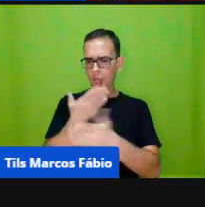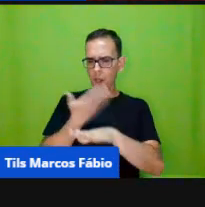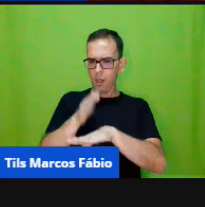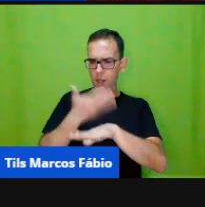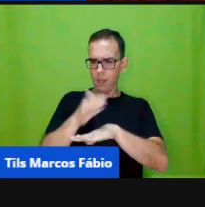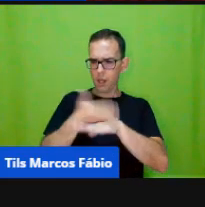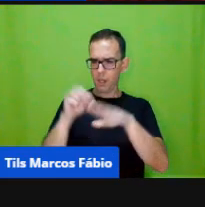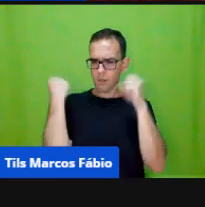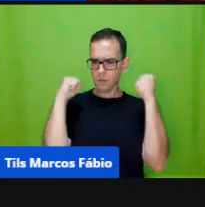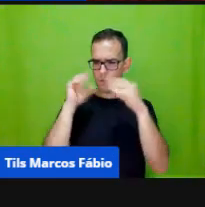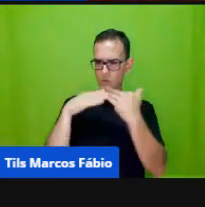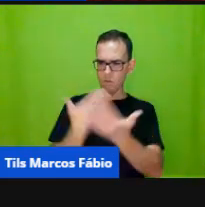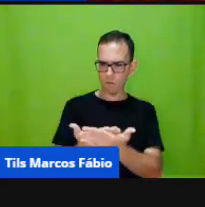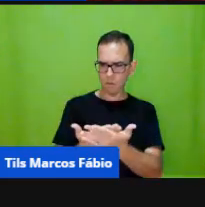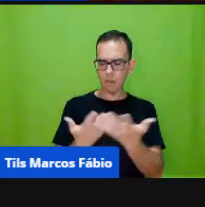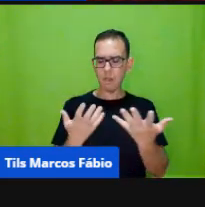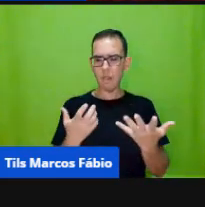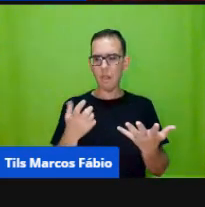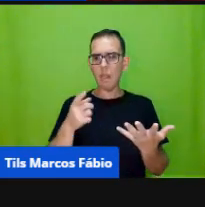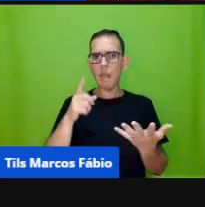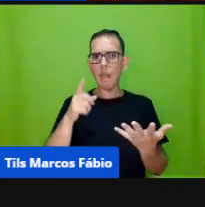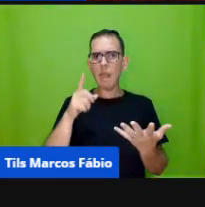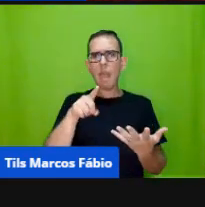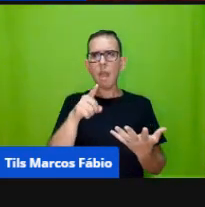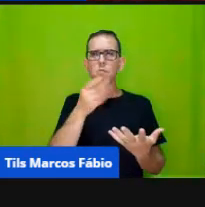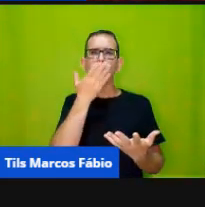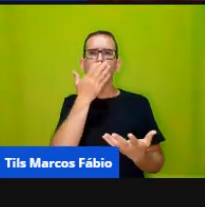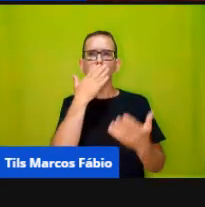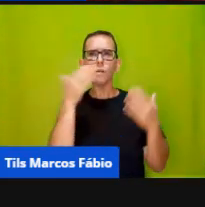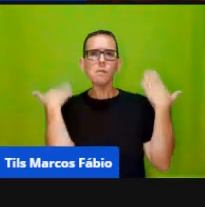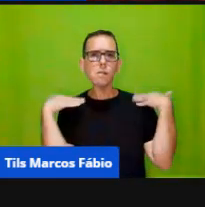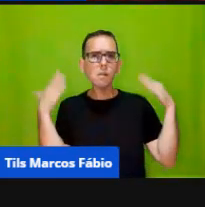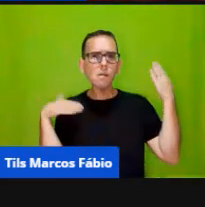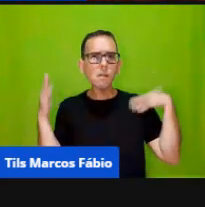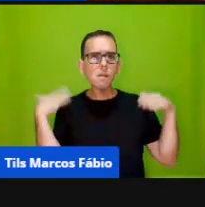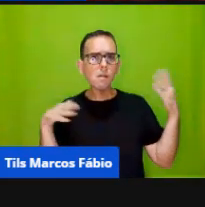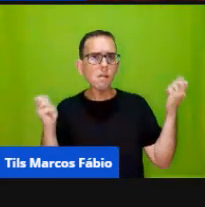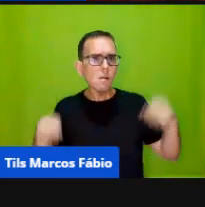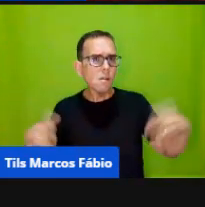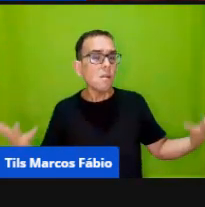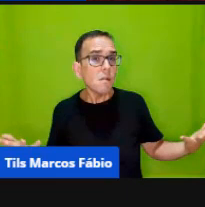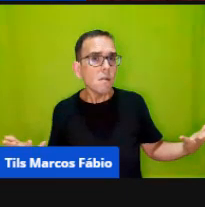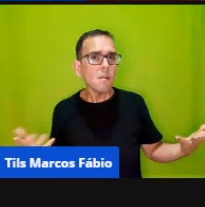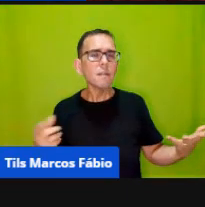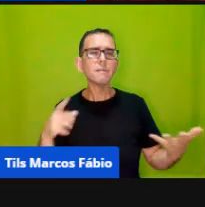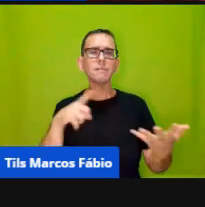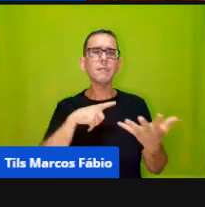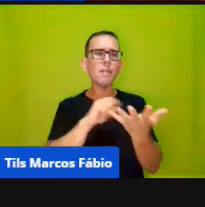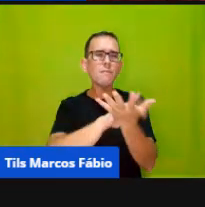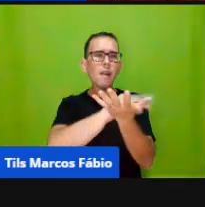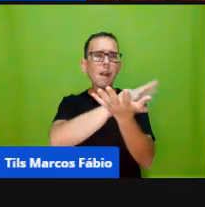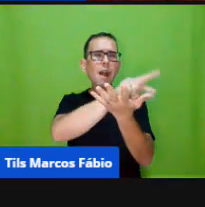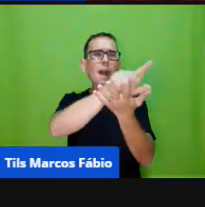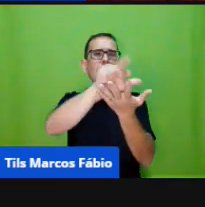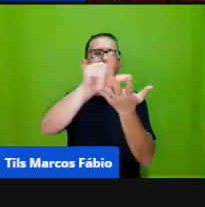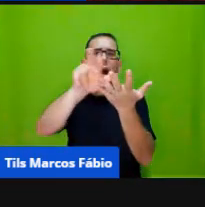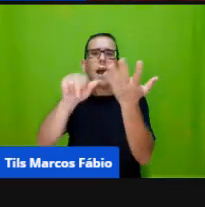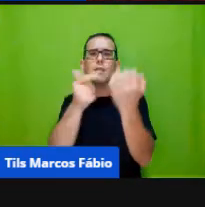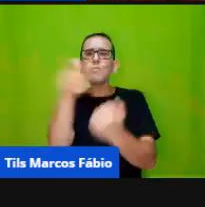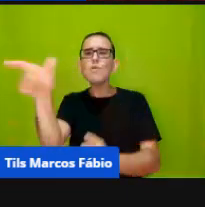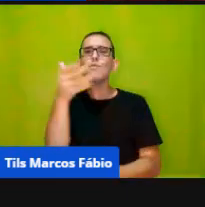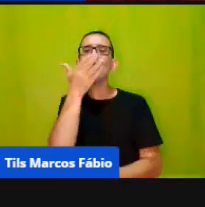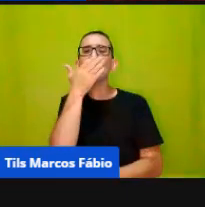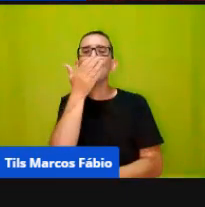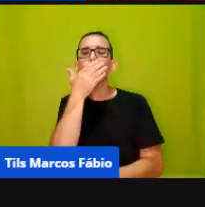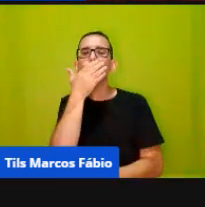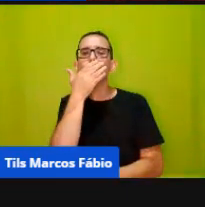escolar é uma opção de lazer, né? E ele tem várias outras opções de lazer,